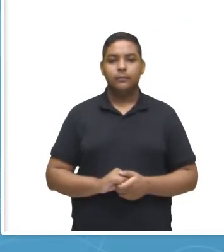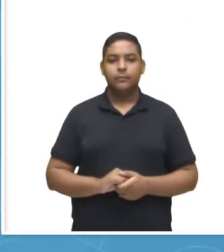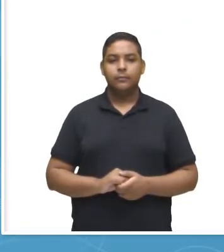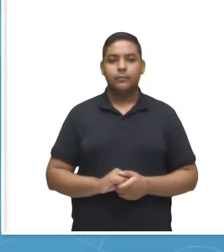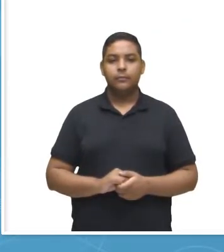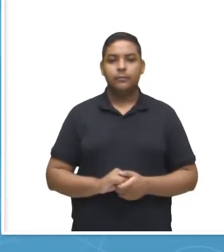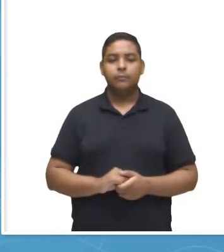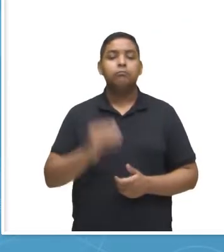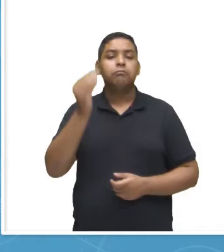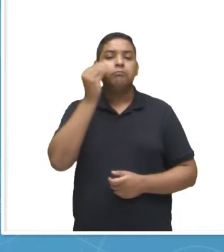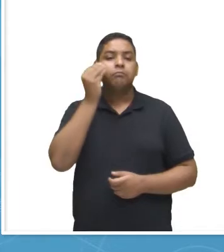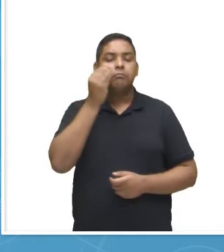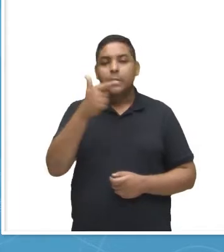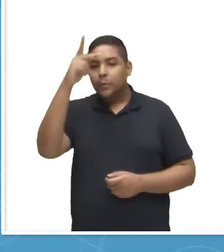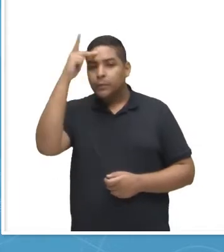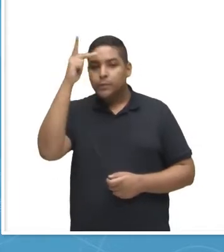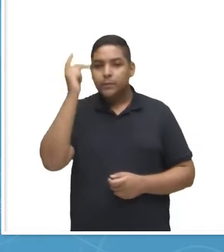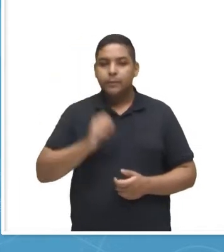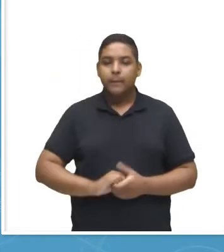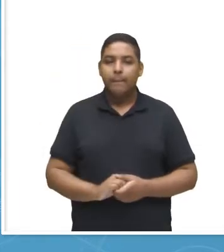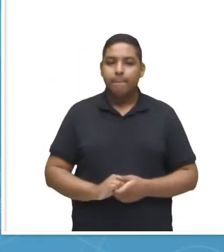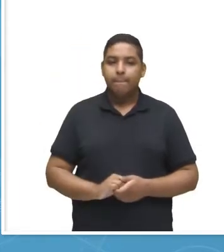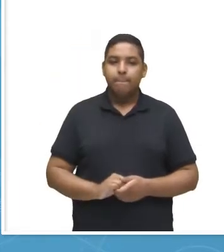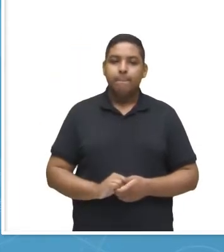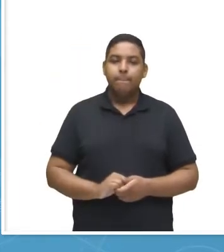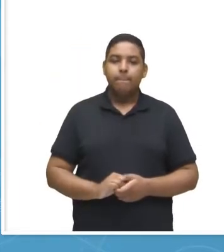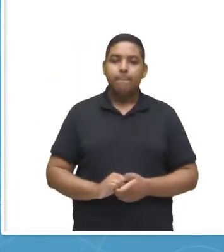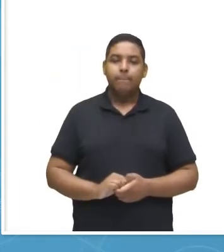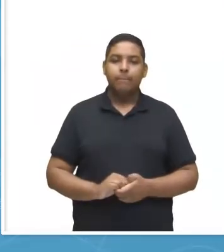Vamos ver se tem mais alguém.